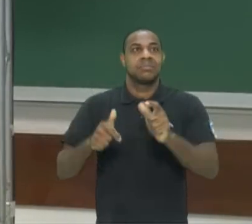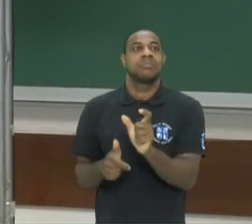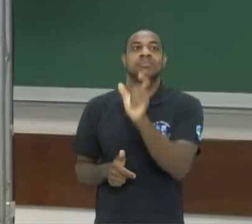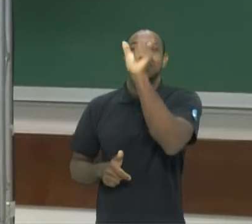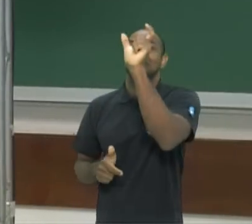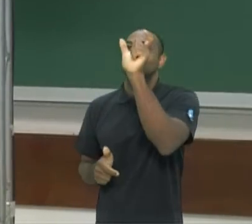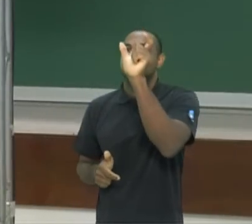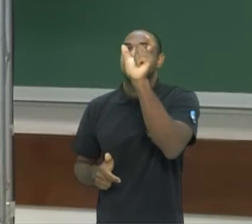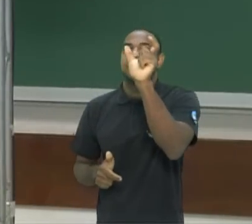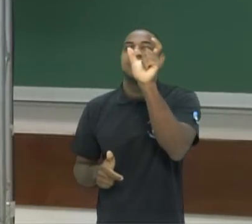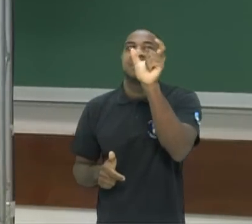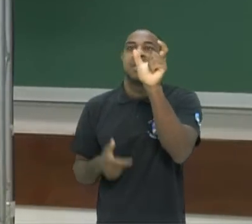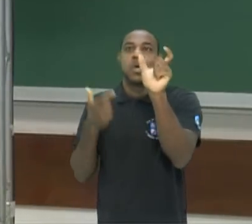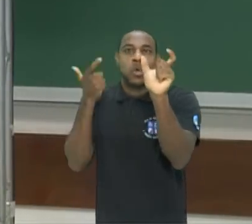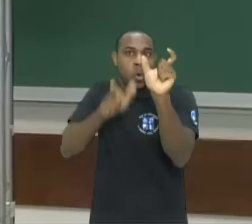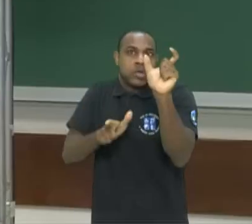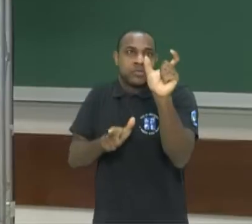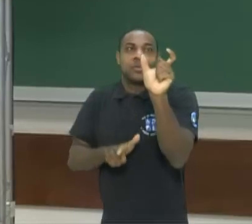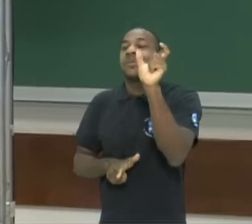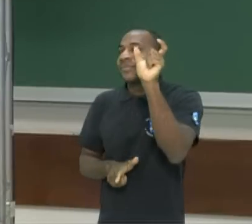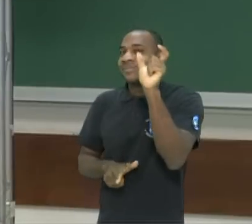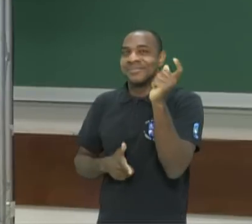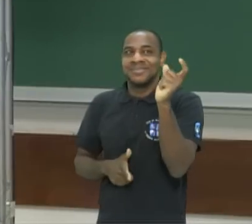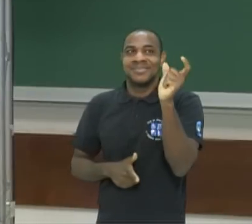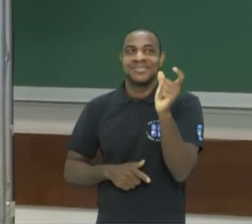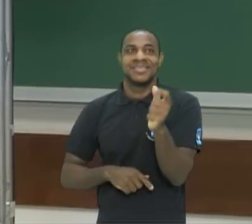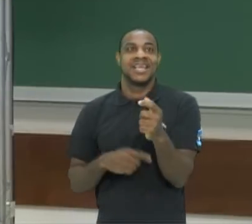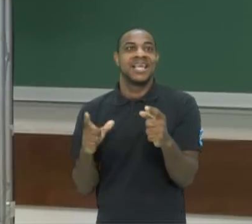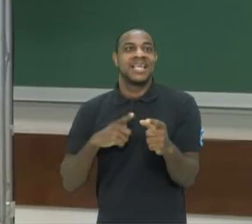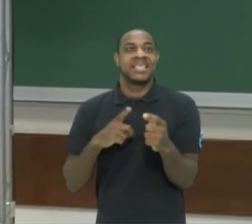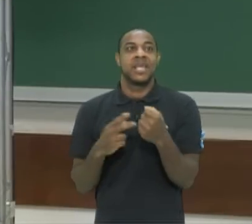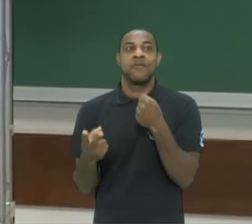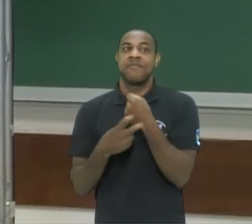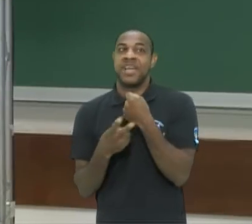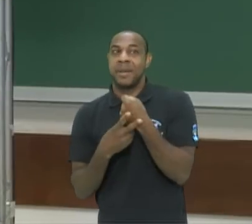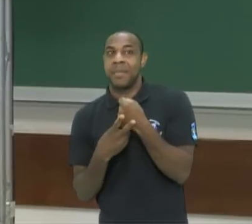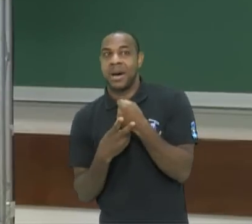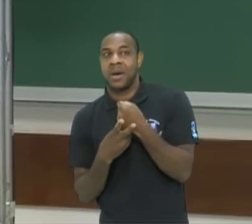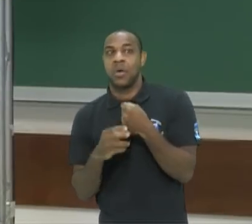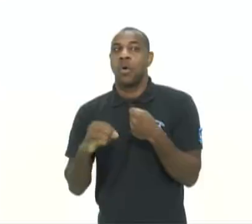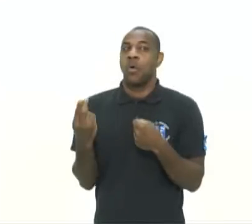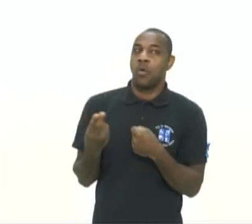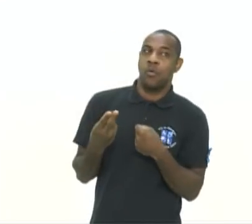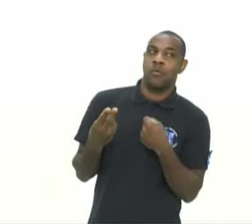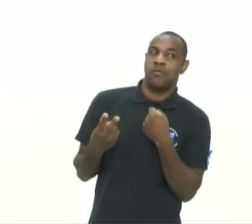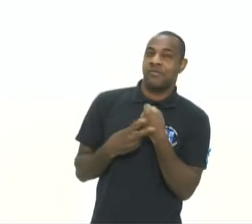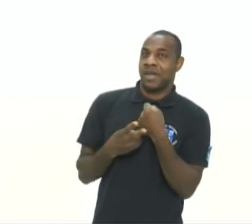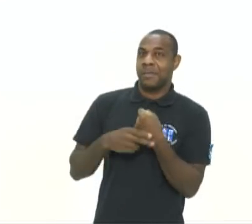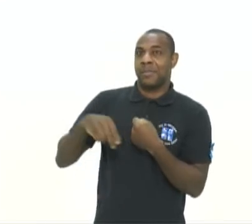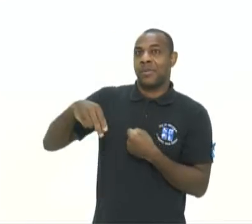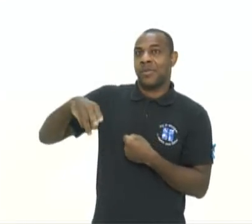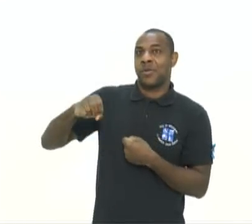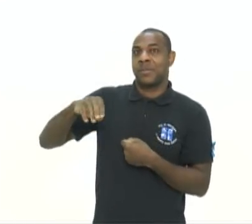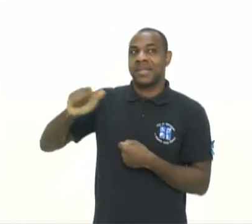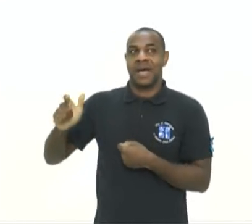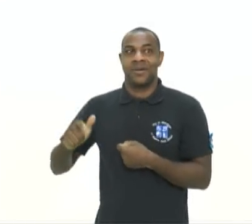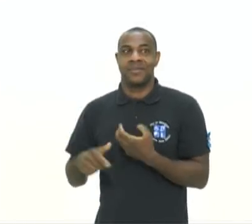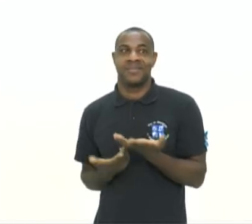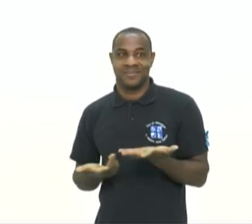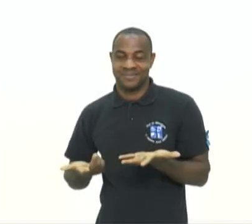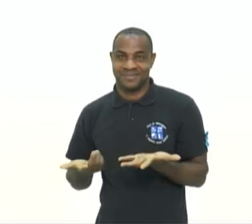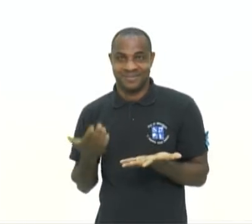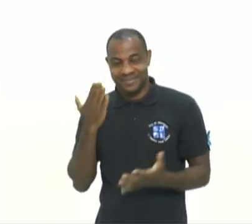já. Fiquei com 2. Aí tem o verbal ou o verbo nominal. Tem uma qualidade, tem